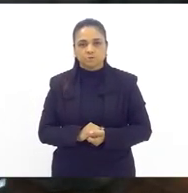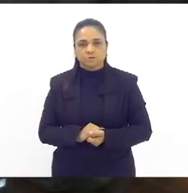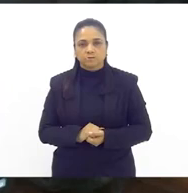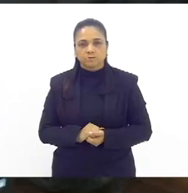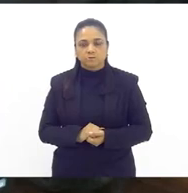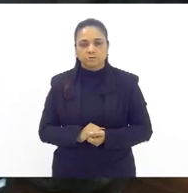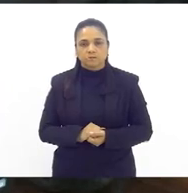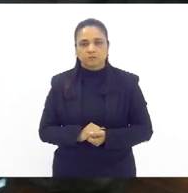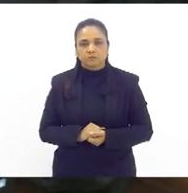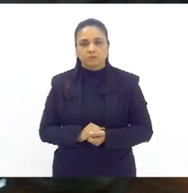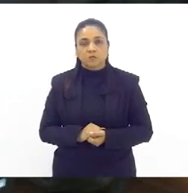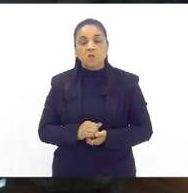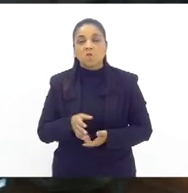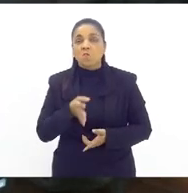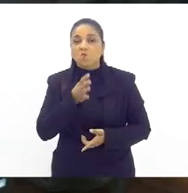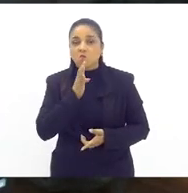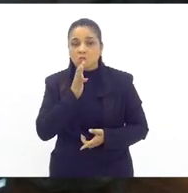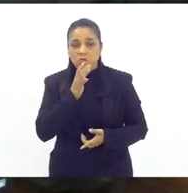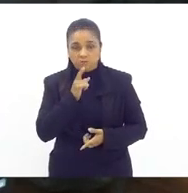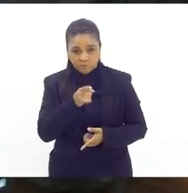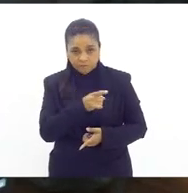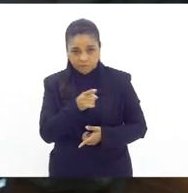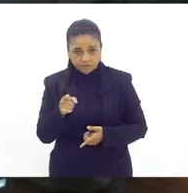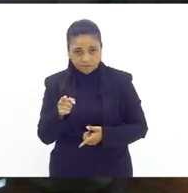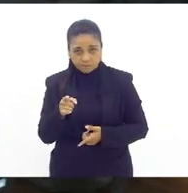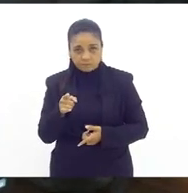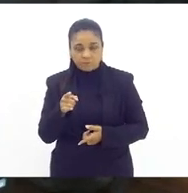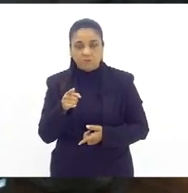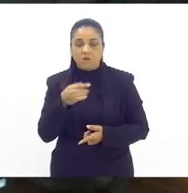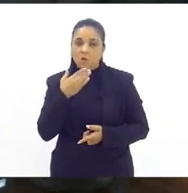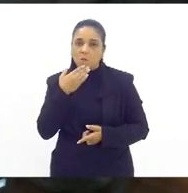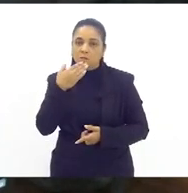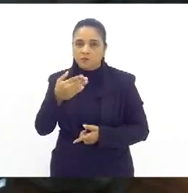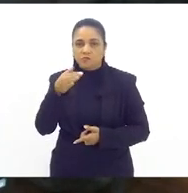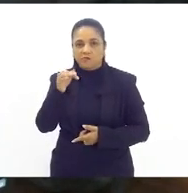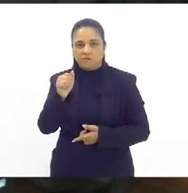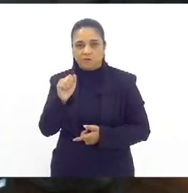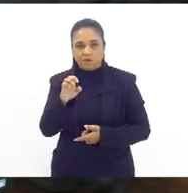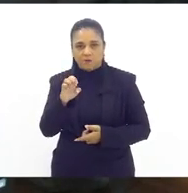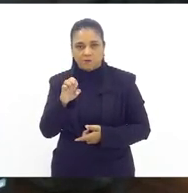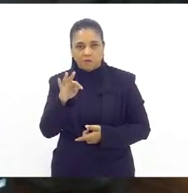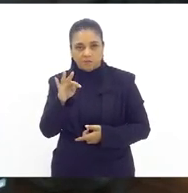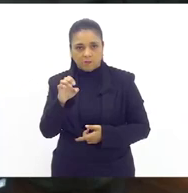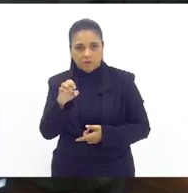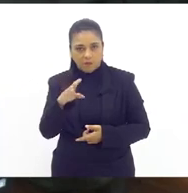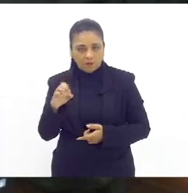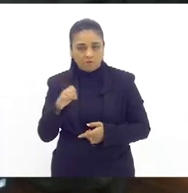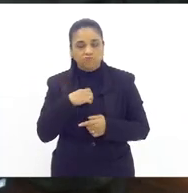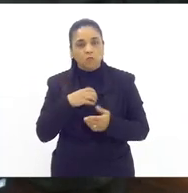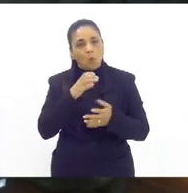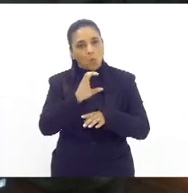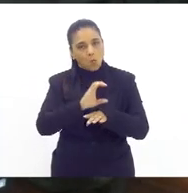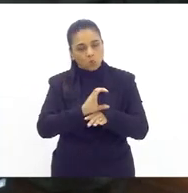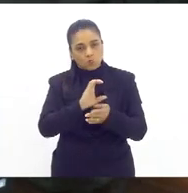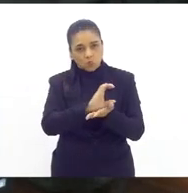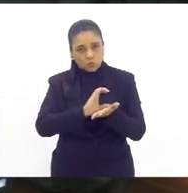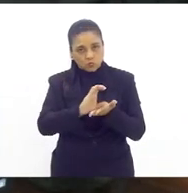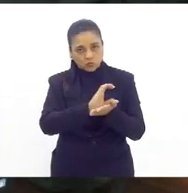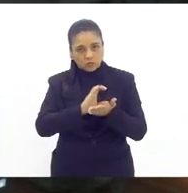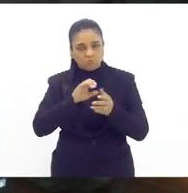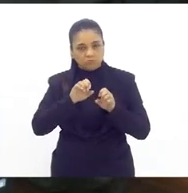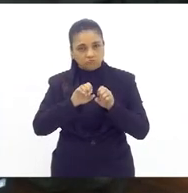bom para Para conhecimento de vocês ou solicitei também a Faetec ao Conselho Estadual do de educação que